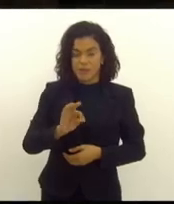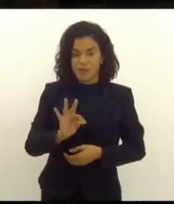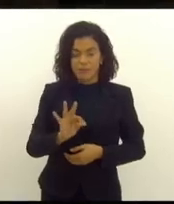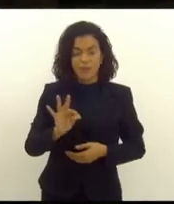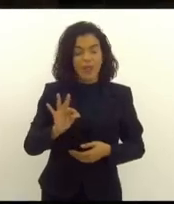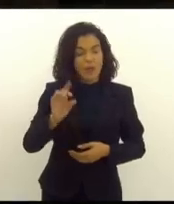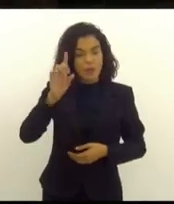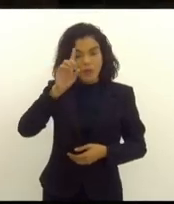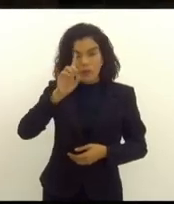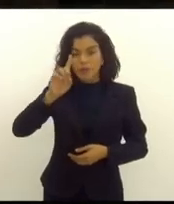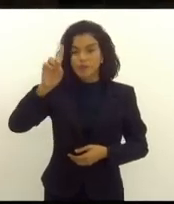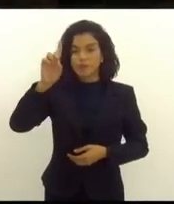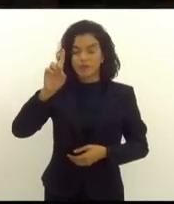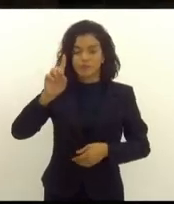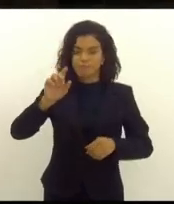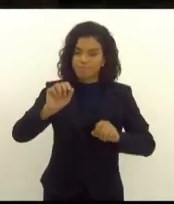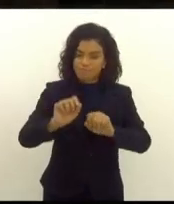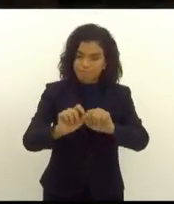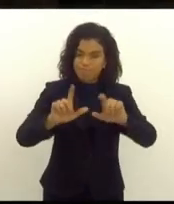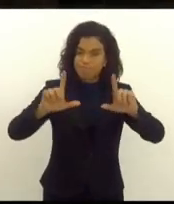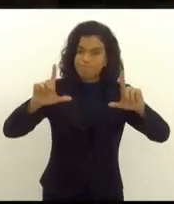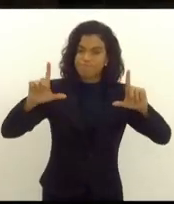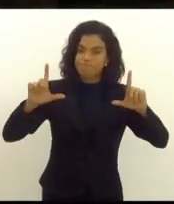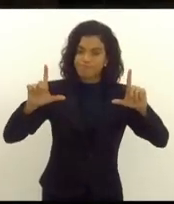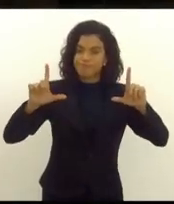de se realçar